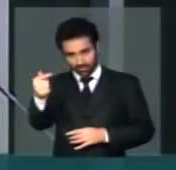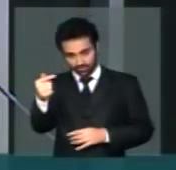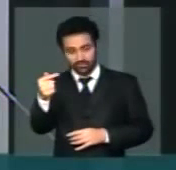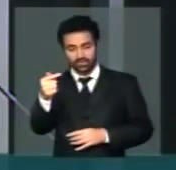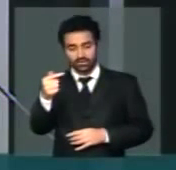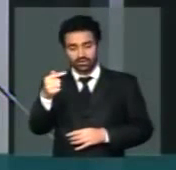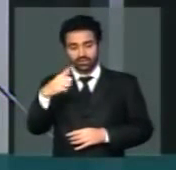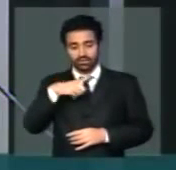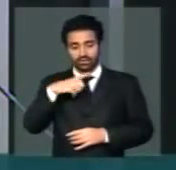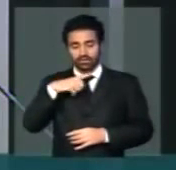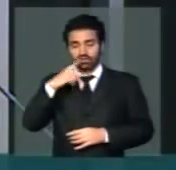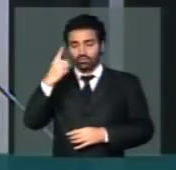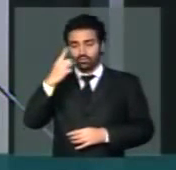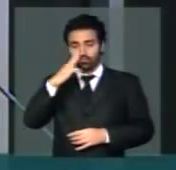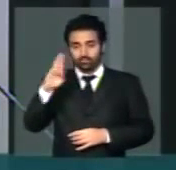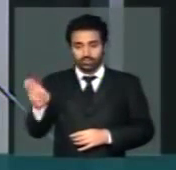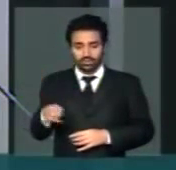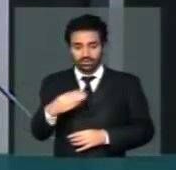do que